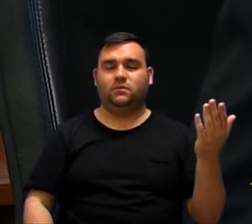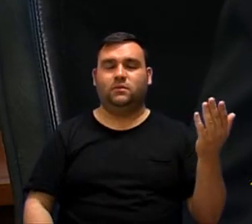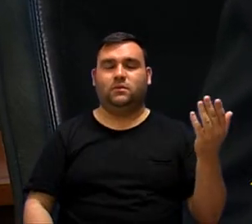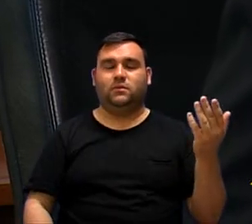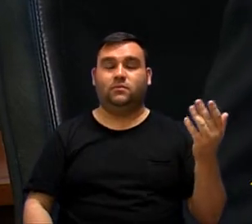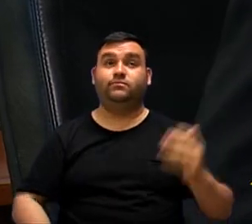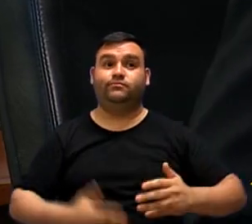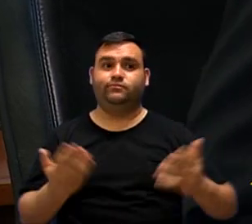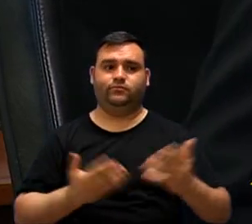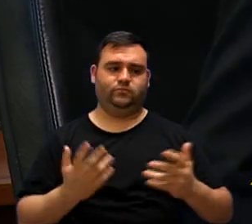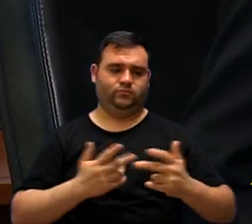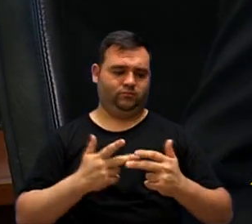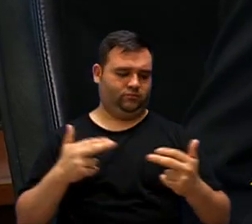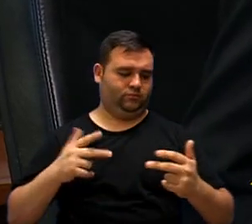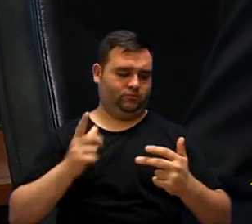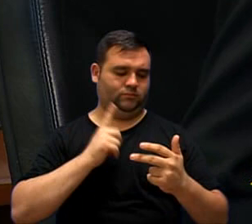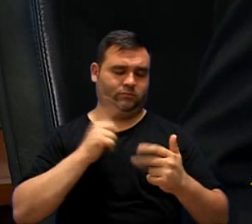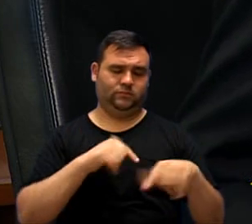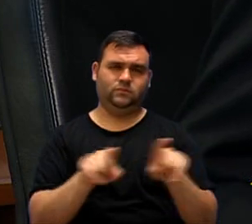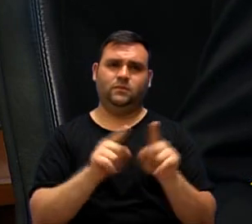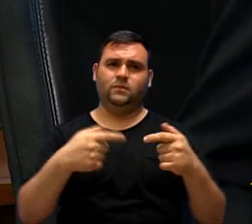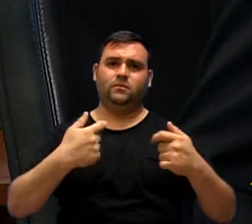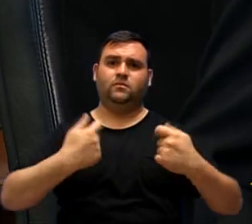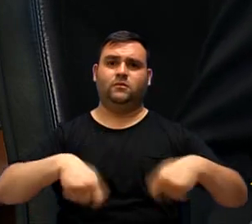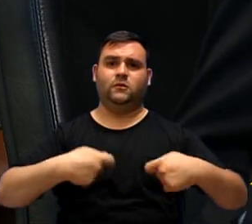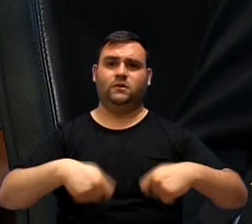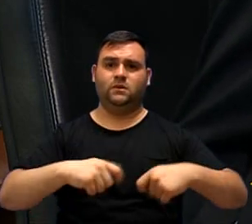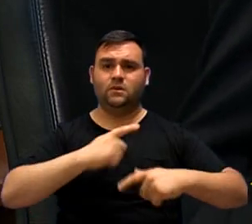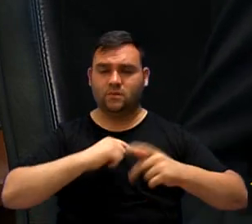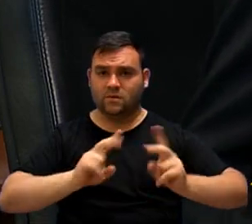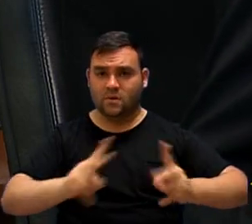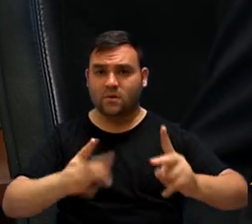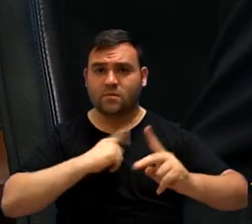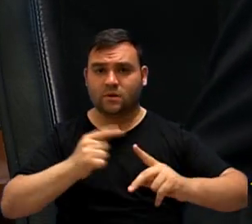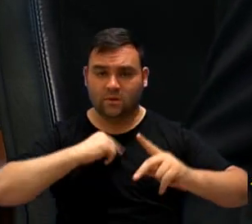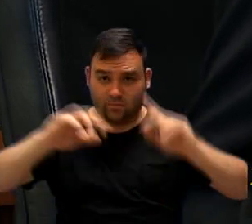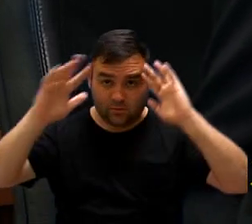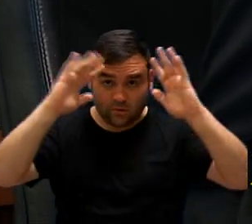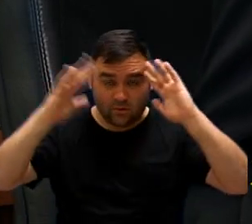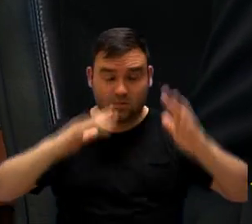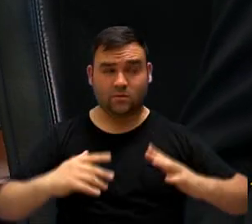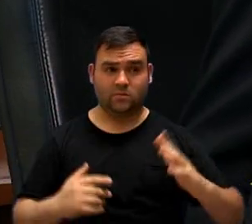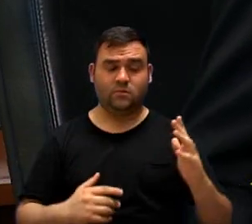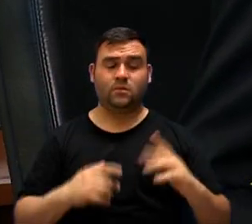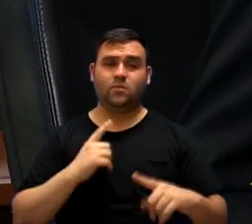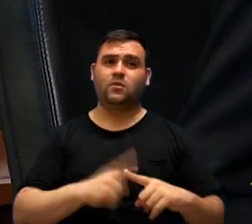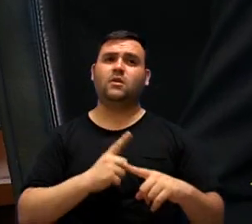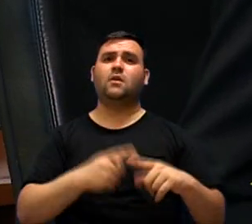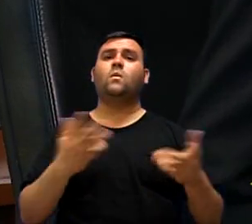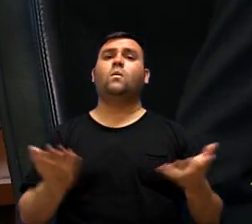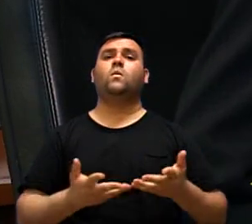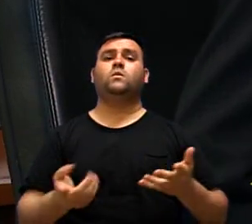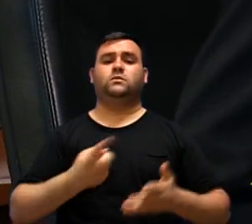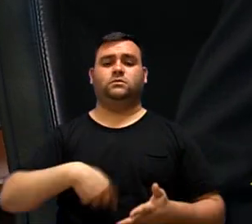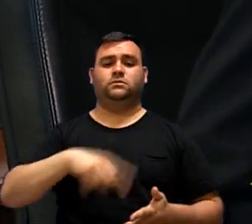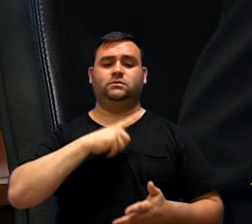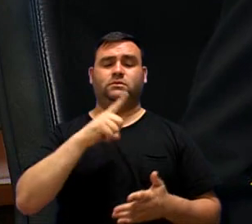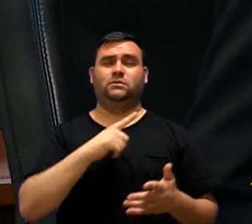Essa é um ponto que eu acho que precisamos sempre ter no radar. Extremamente importante. Porque hoje nós